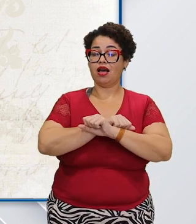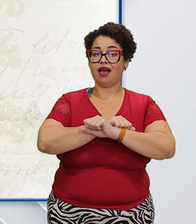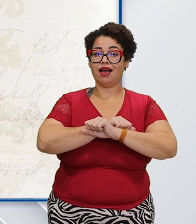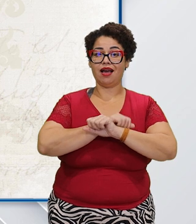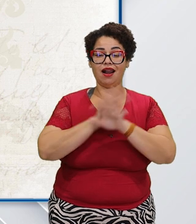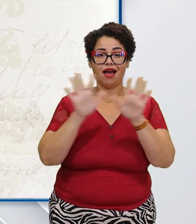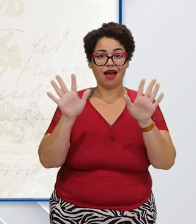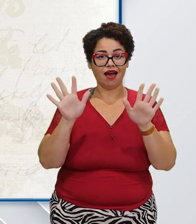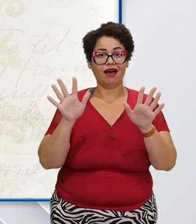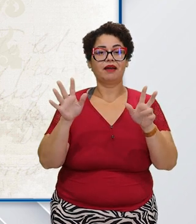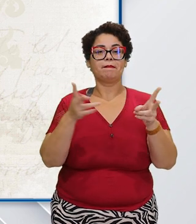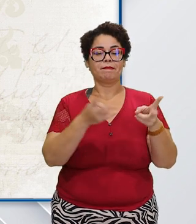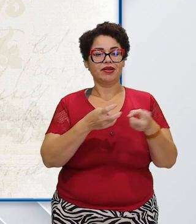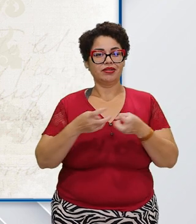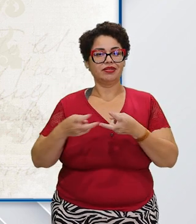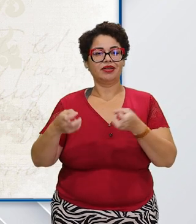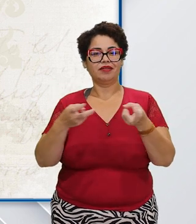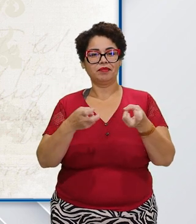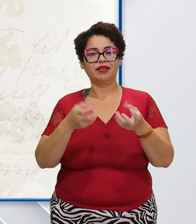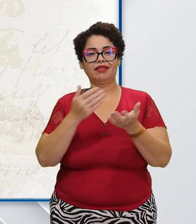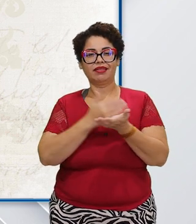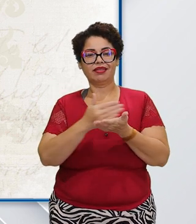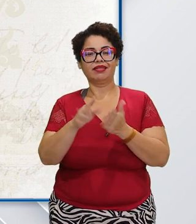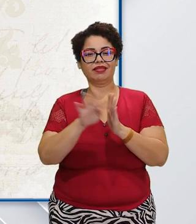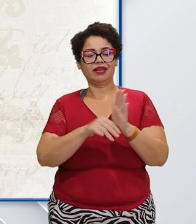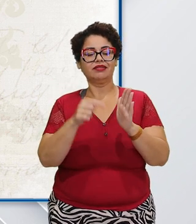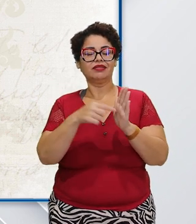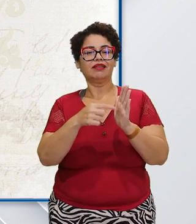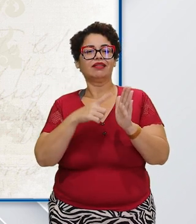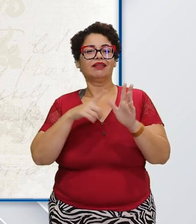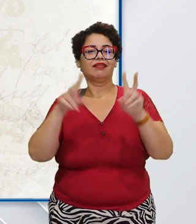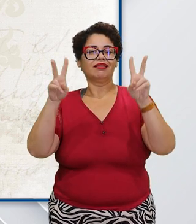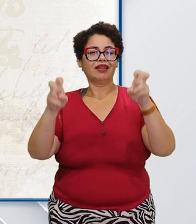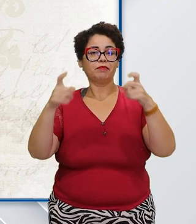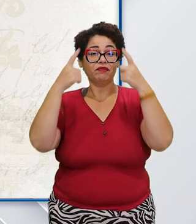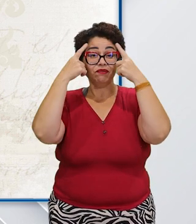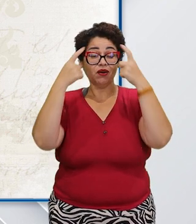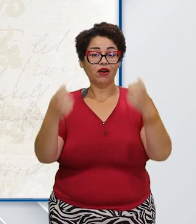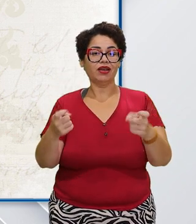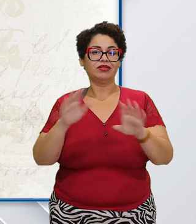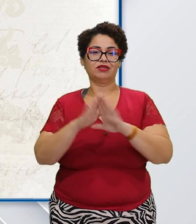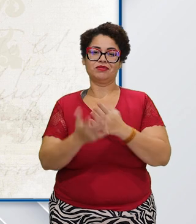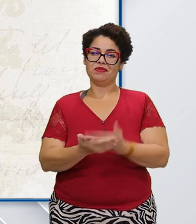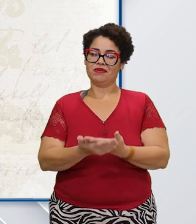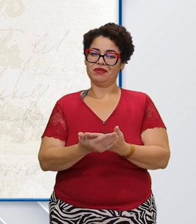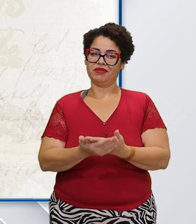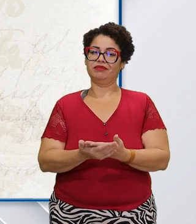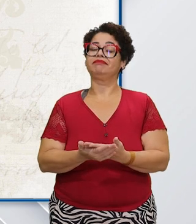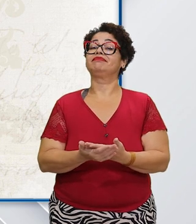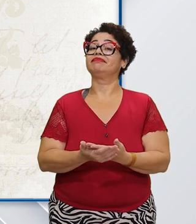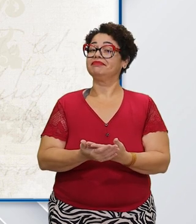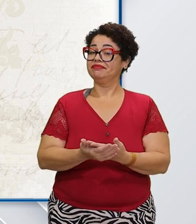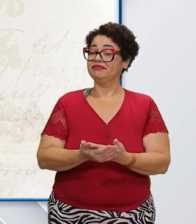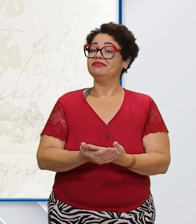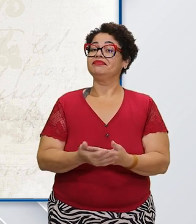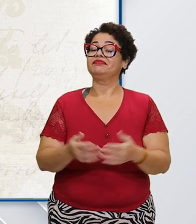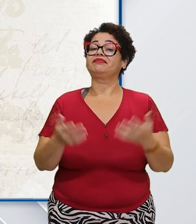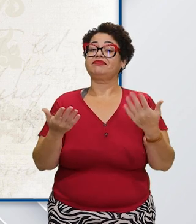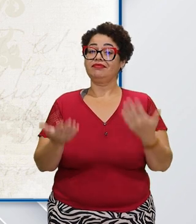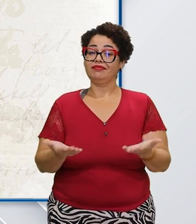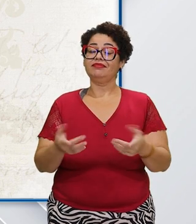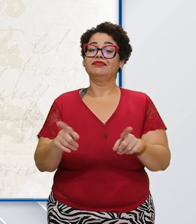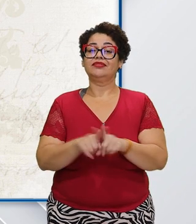clara nós temos Logo no início do texto o tema a violência escolar e